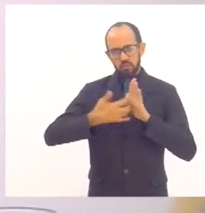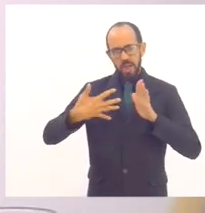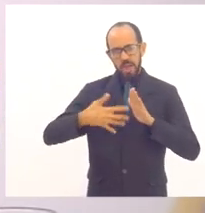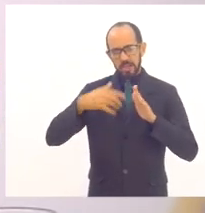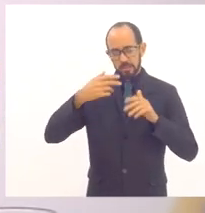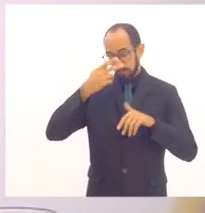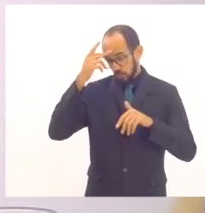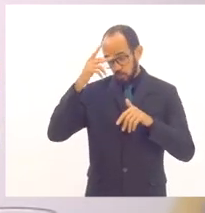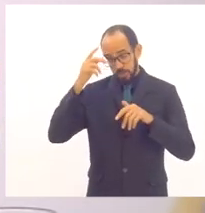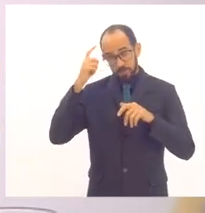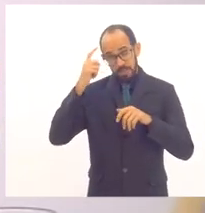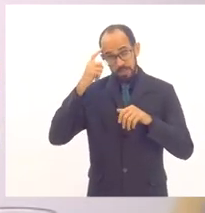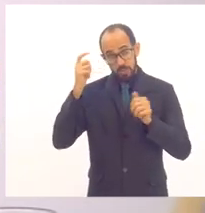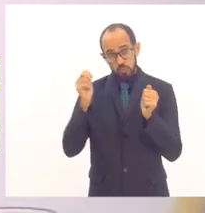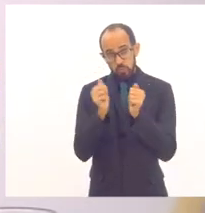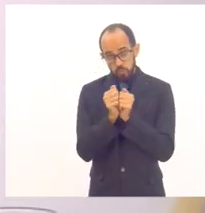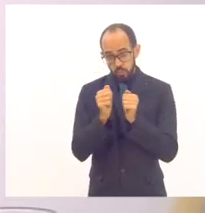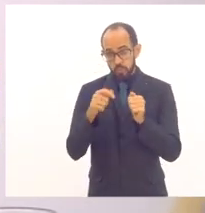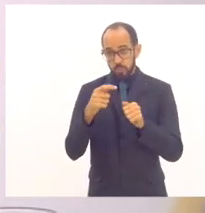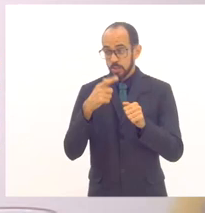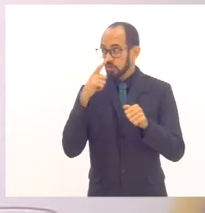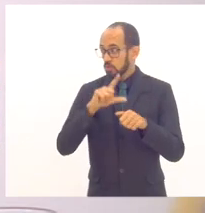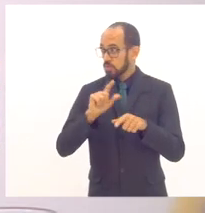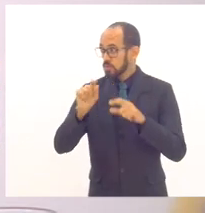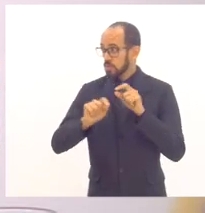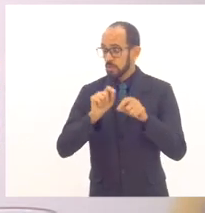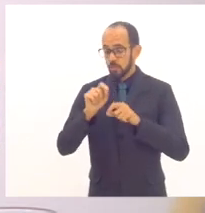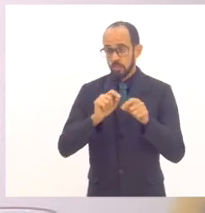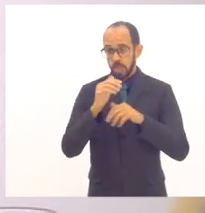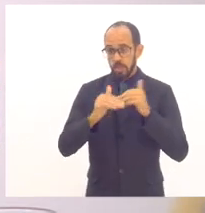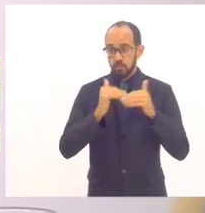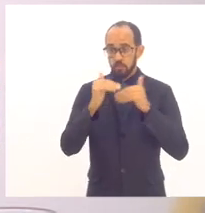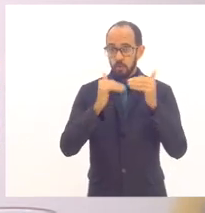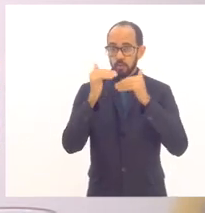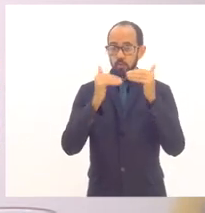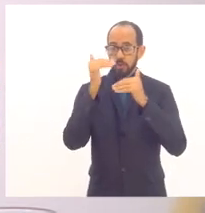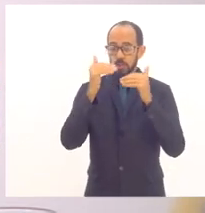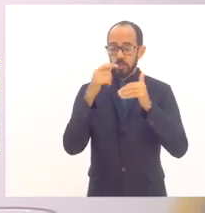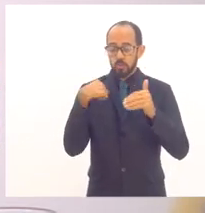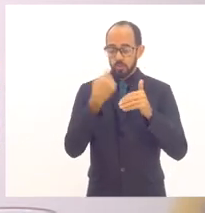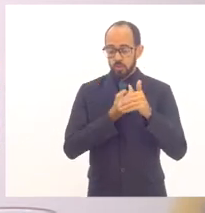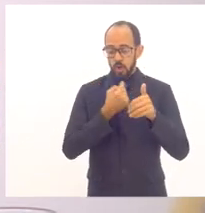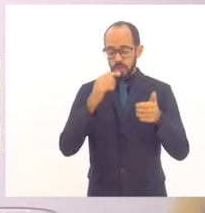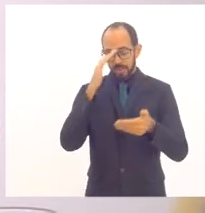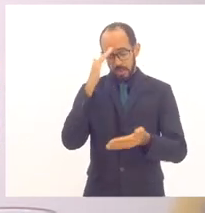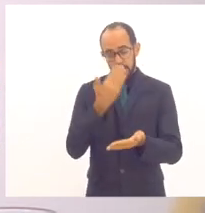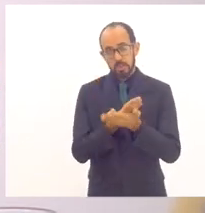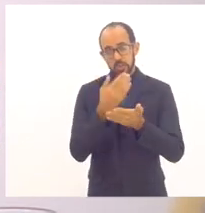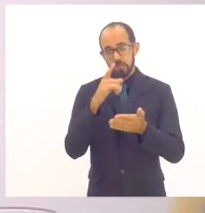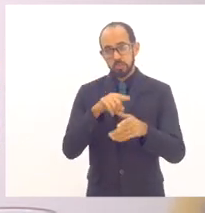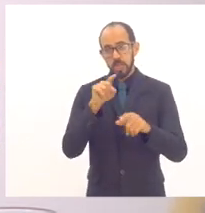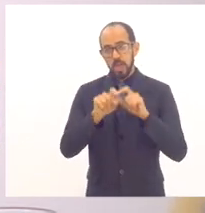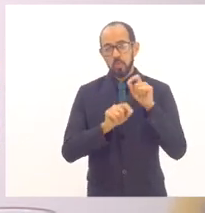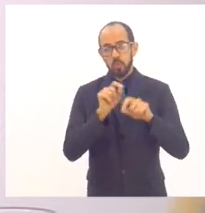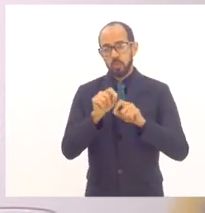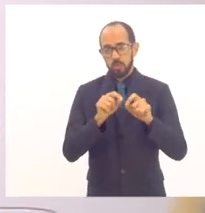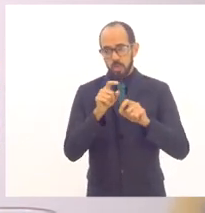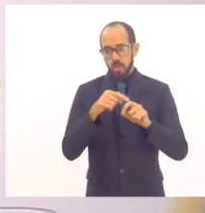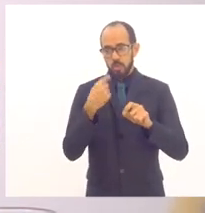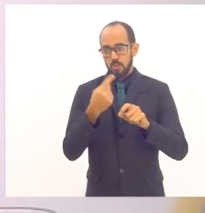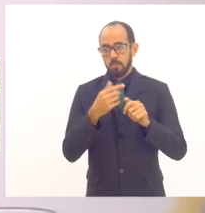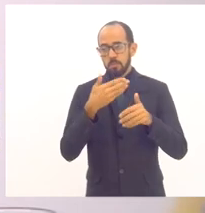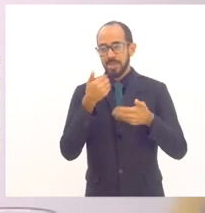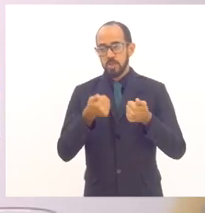e repensando para poder chegar no que a gente acredita que seja, né, o